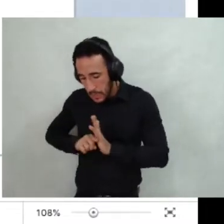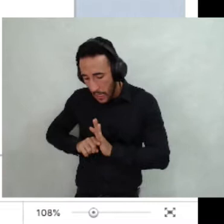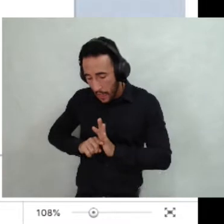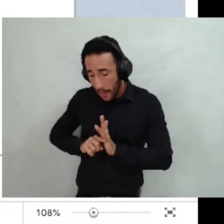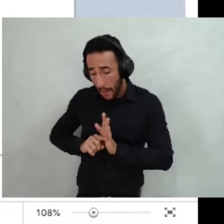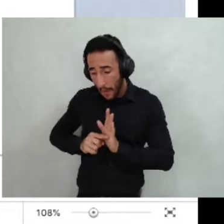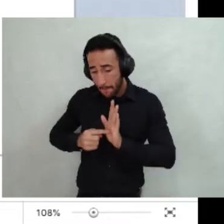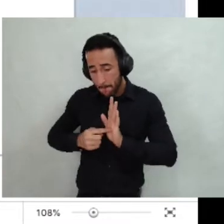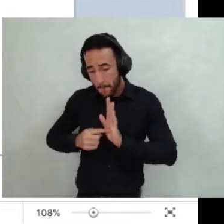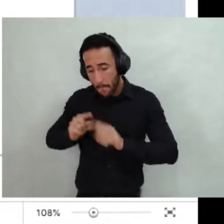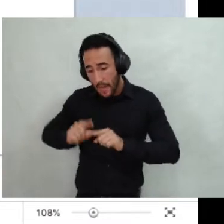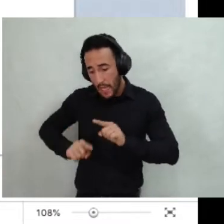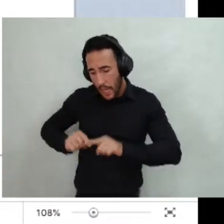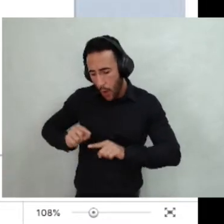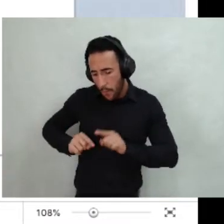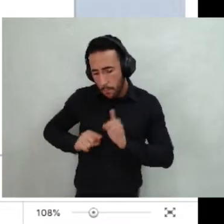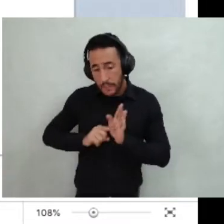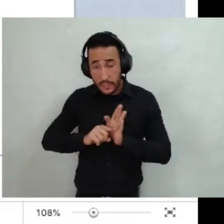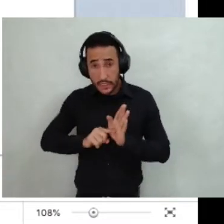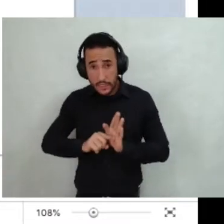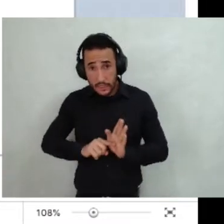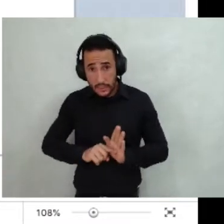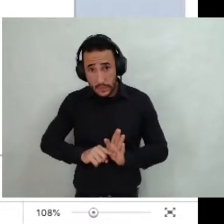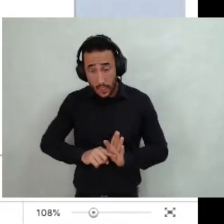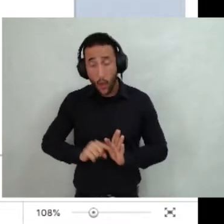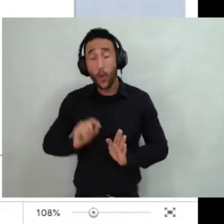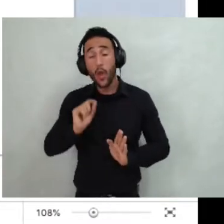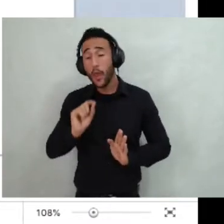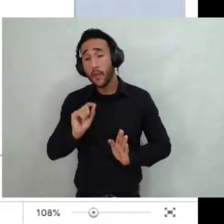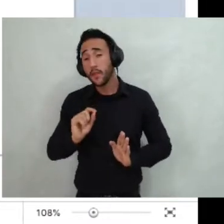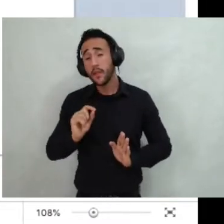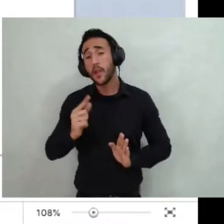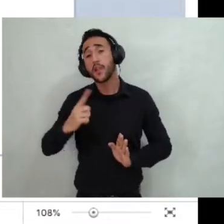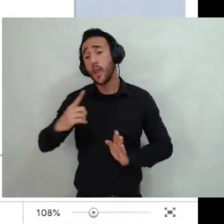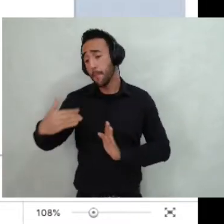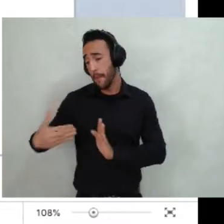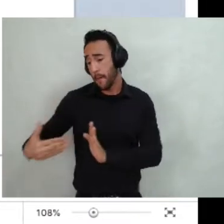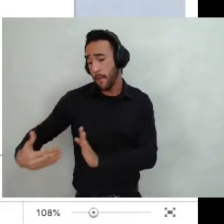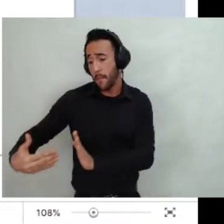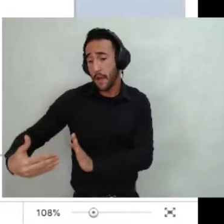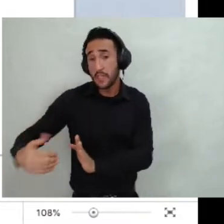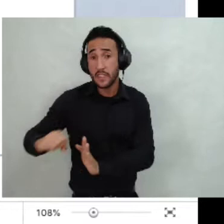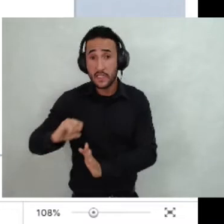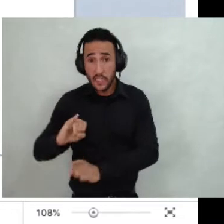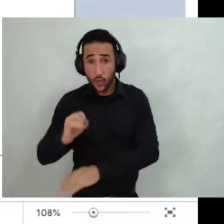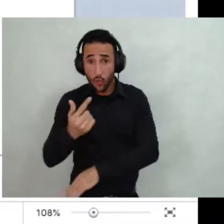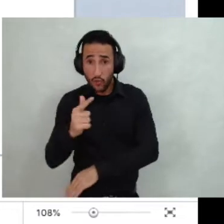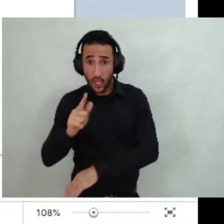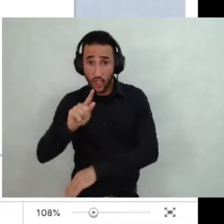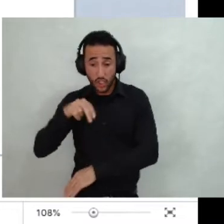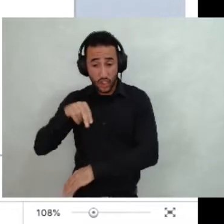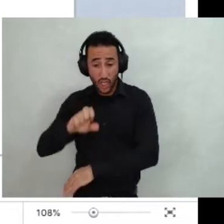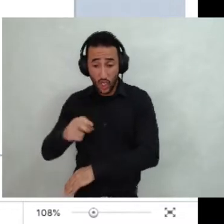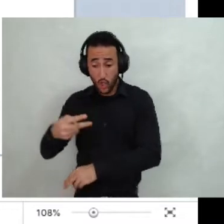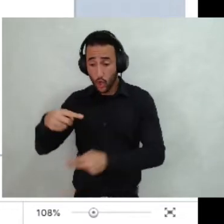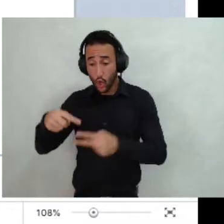notem vocês que num determinado protocolo, se eu não tinha os 2 genes, eu ia soltar ele como negativo. né? E no